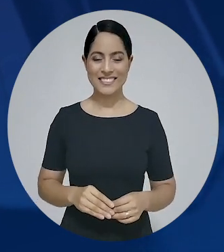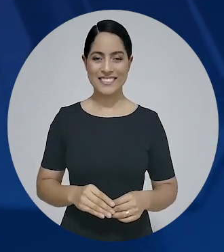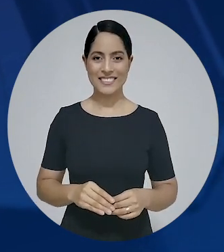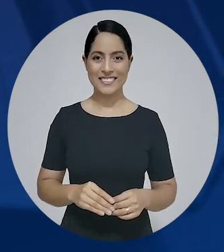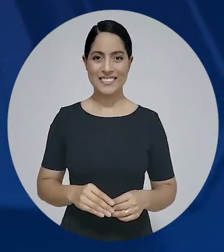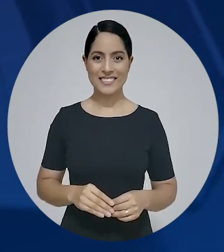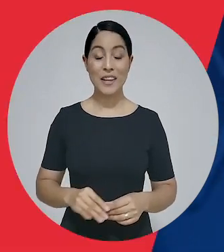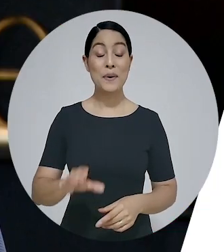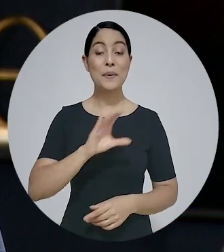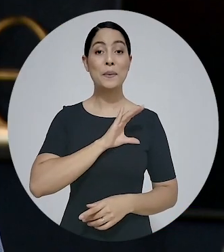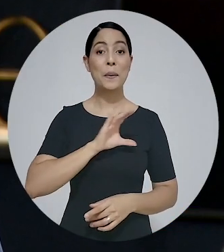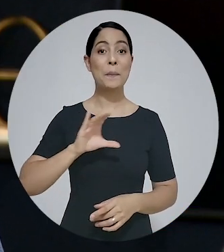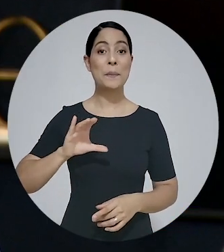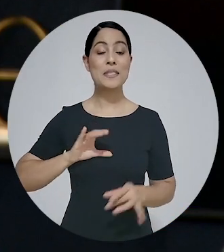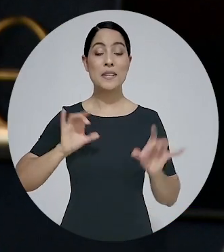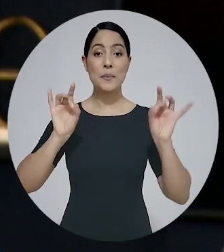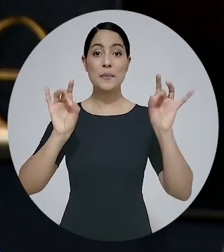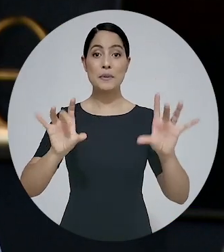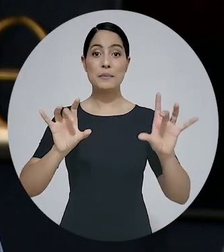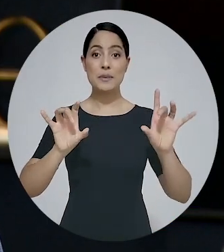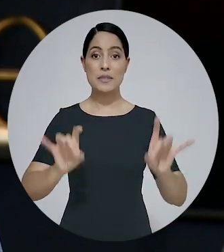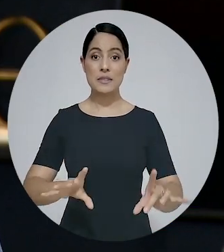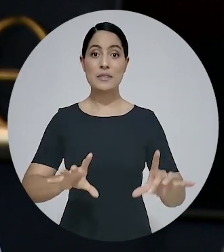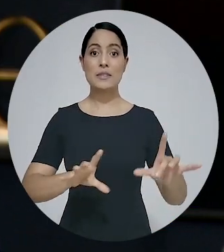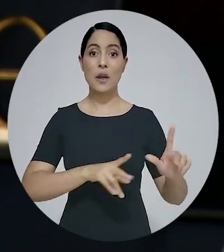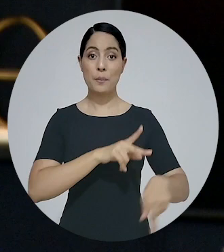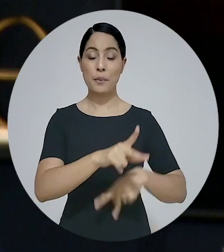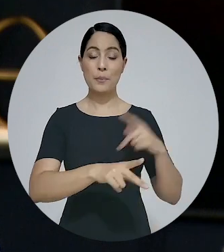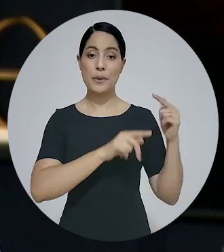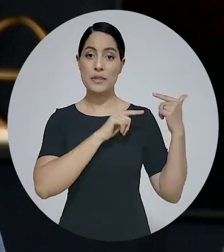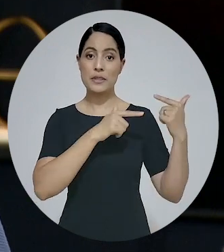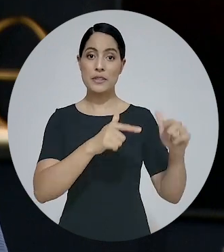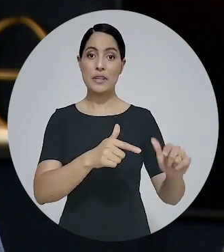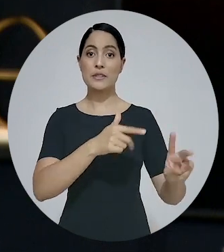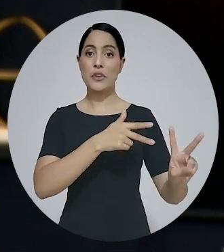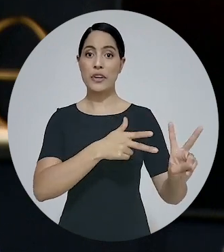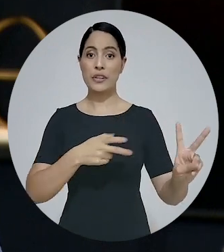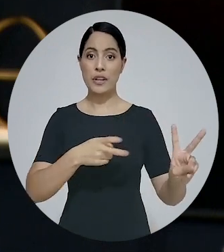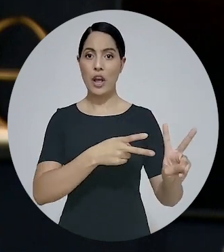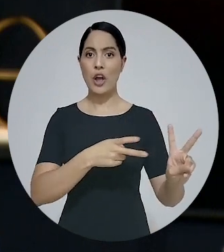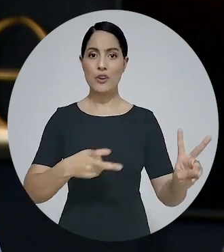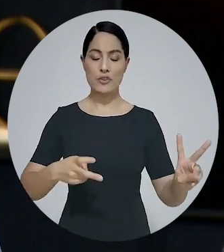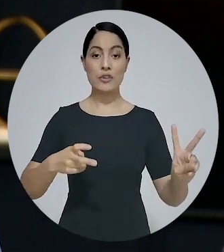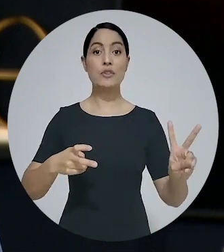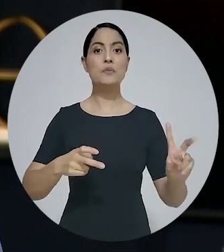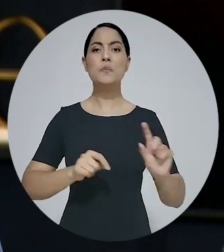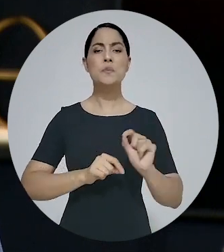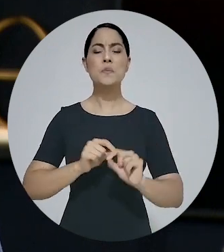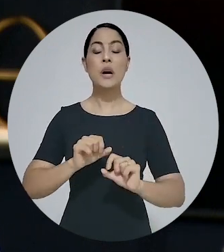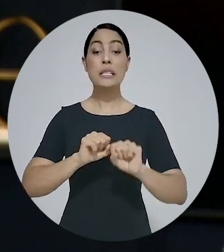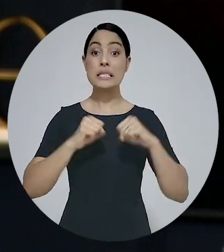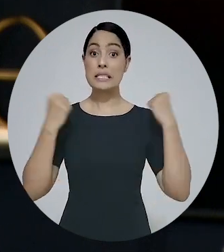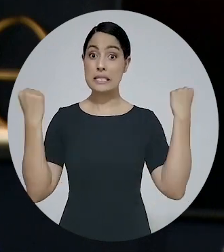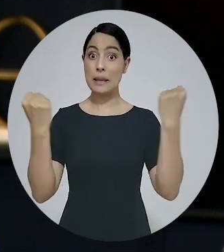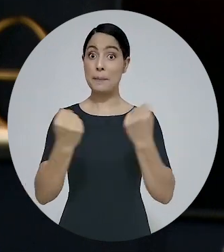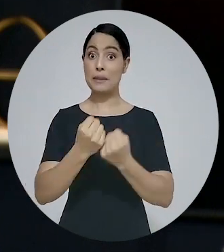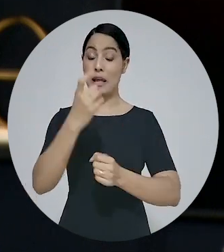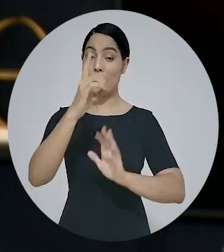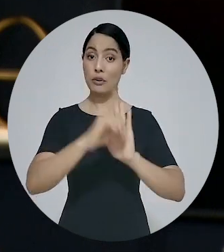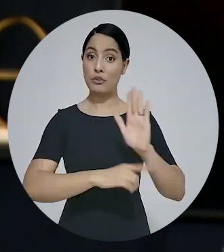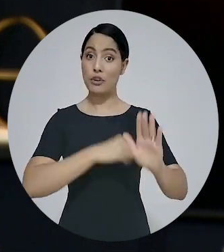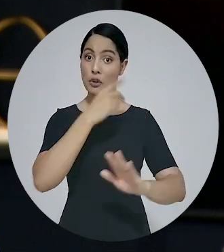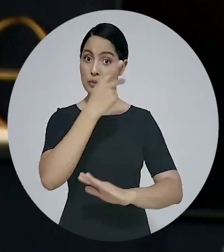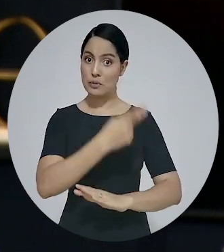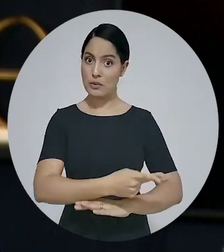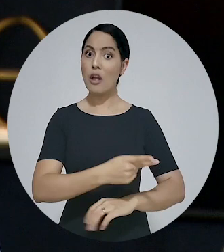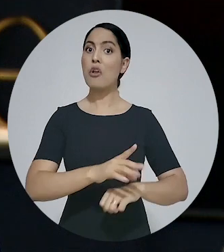seu exemplar. A Comissão Especial de Defesa dos Povos Indígenas da OAB realizou seminário sobre os direitos